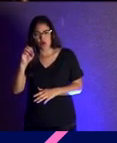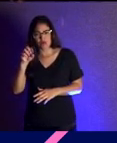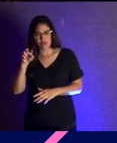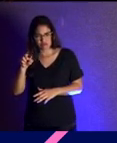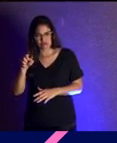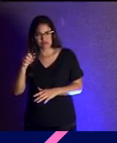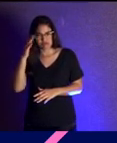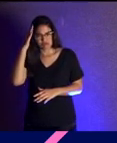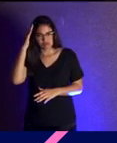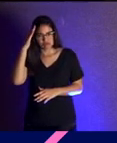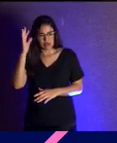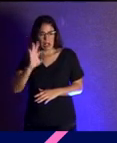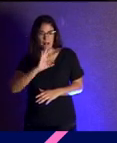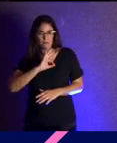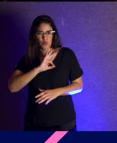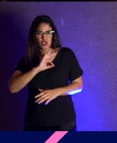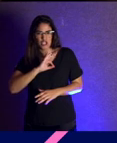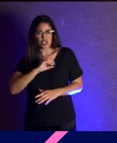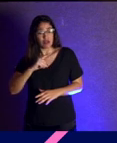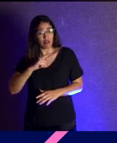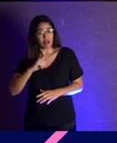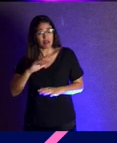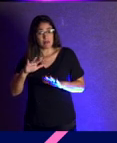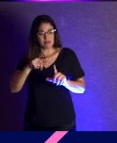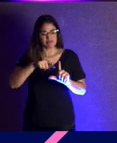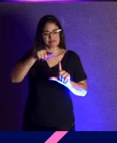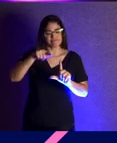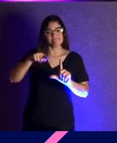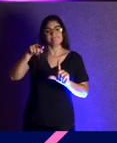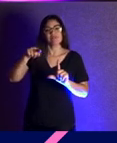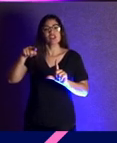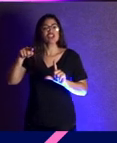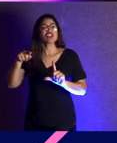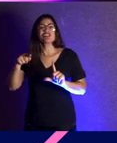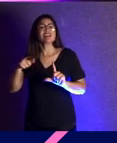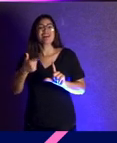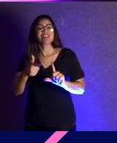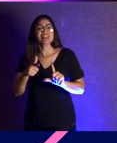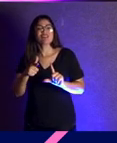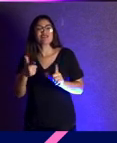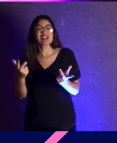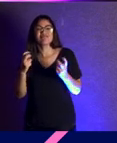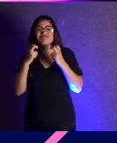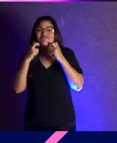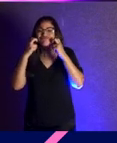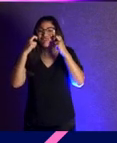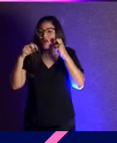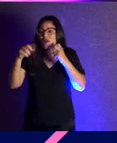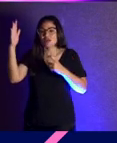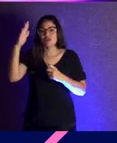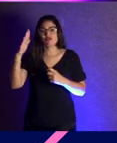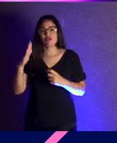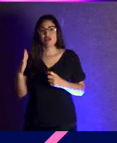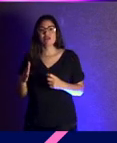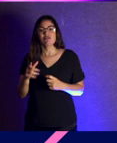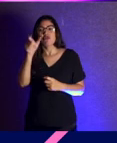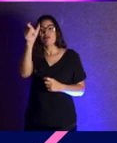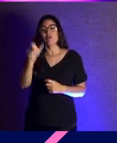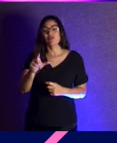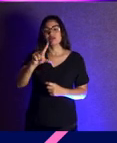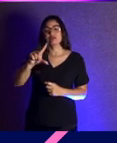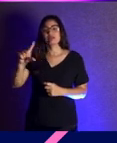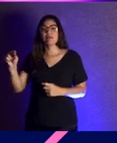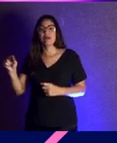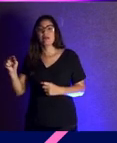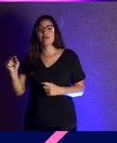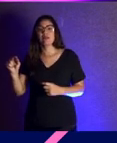ela não está numa estatística de desaparecimento, porque é uma vergonha, nós não temos no Brasil estatísticas de desaparecimento, não temos,